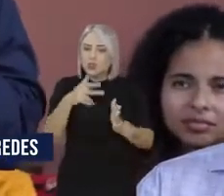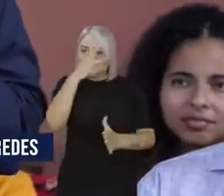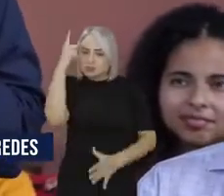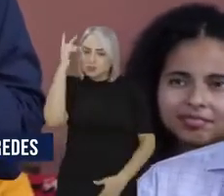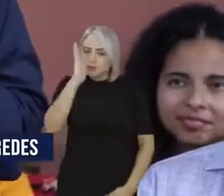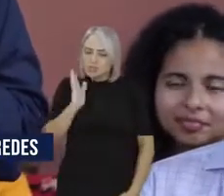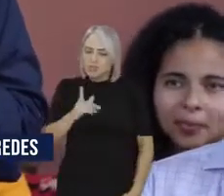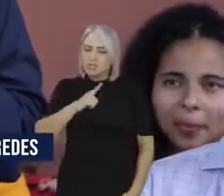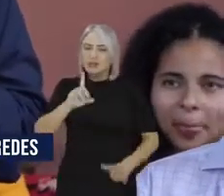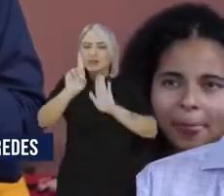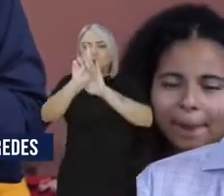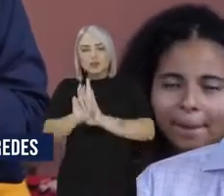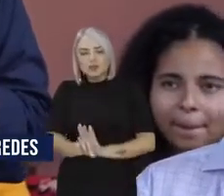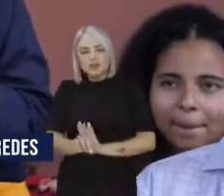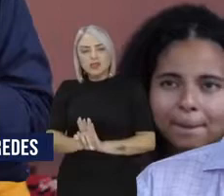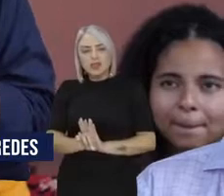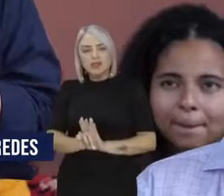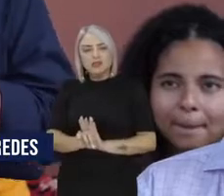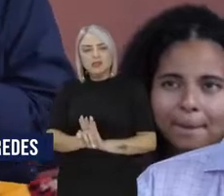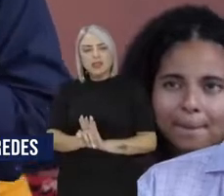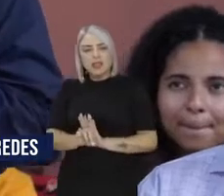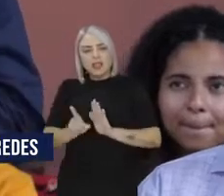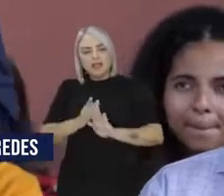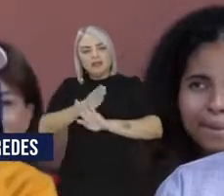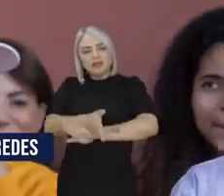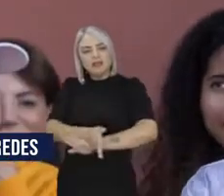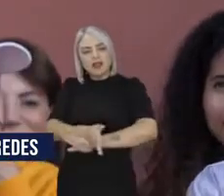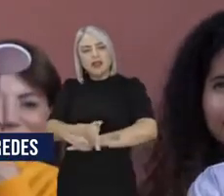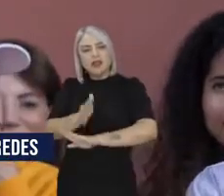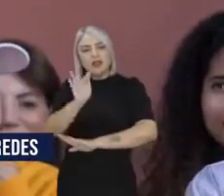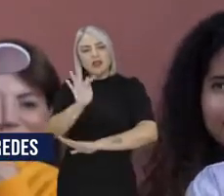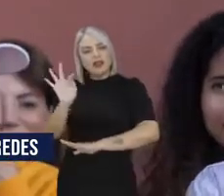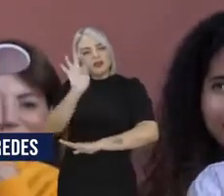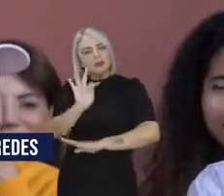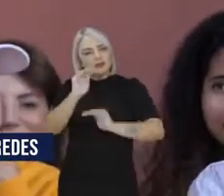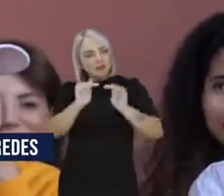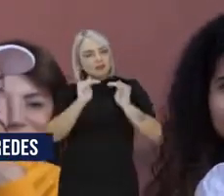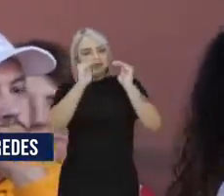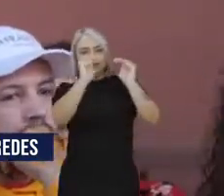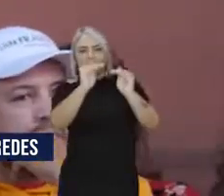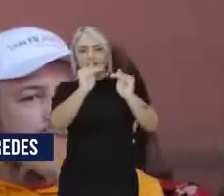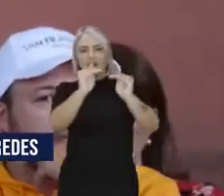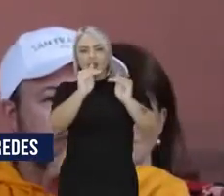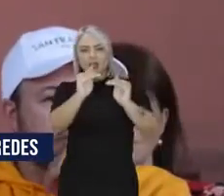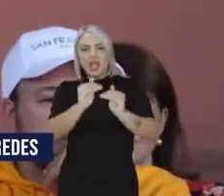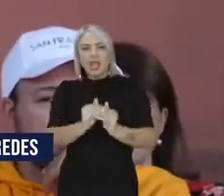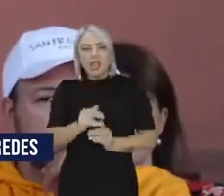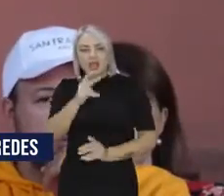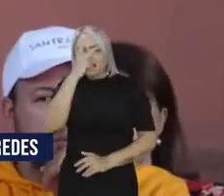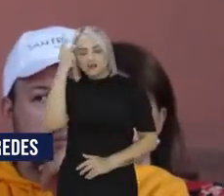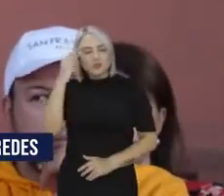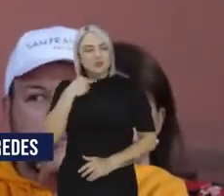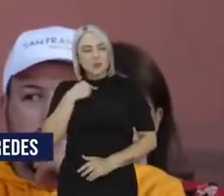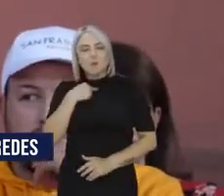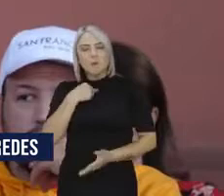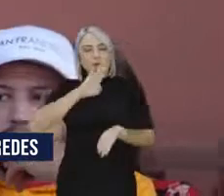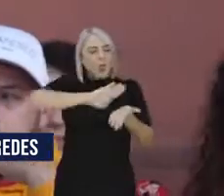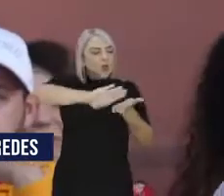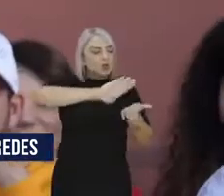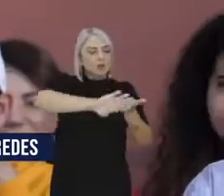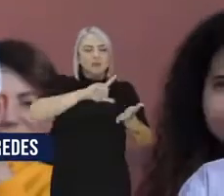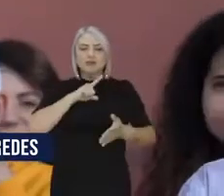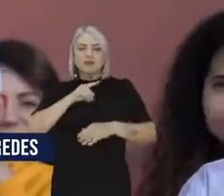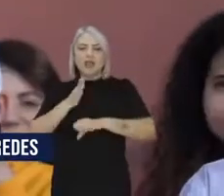um curso universitário. A pessoa não pode ser excluída de ter acesso à educação pelo berço